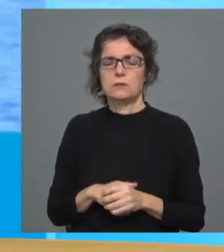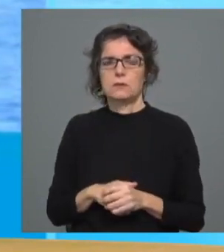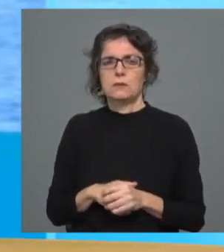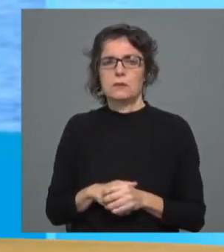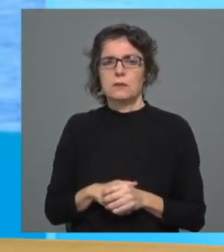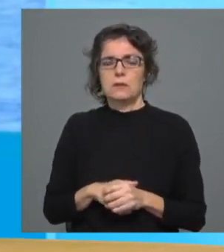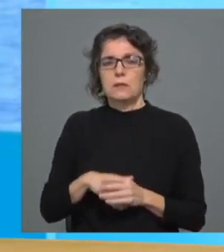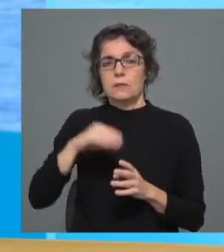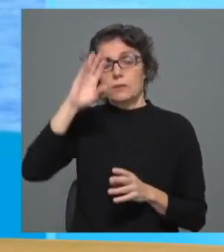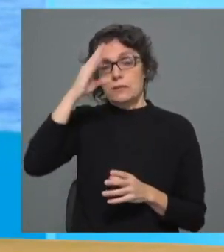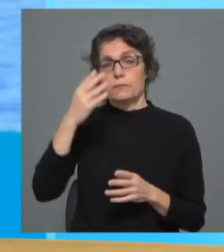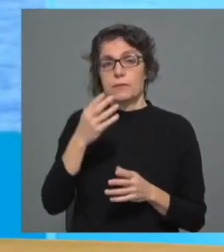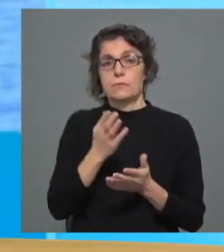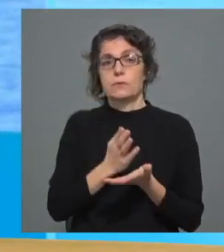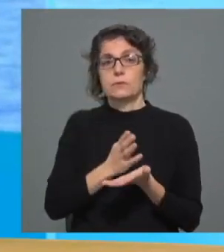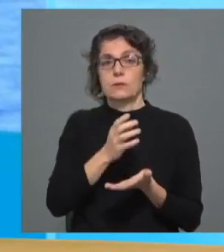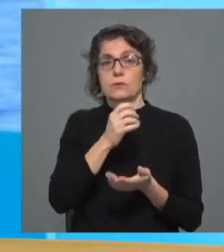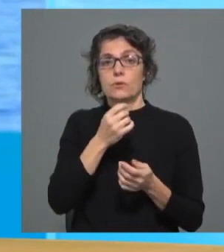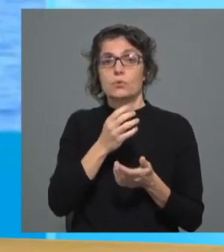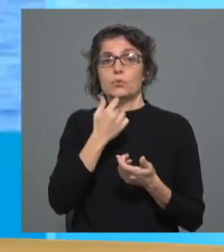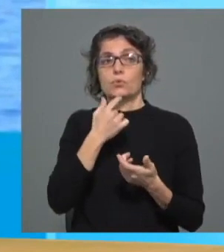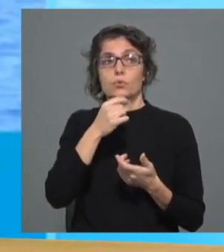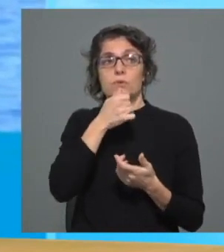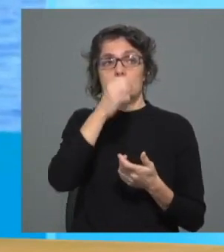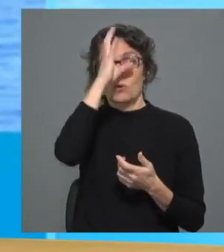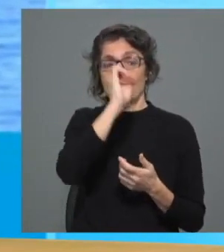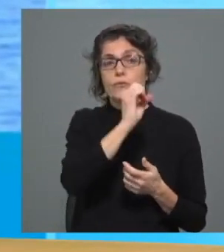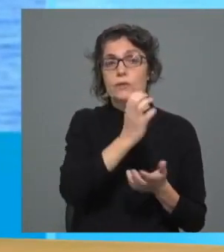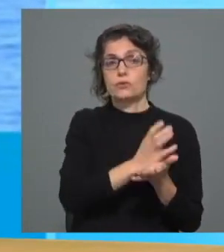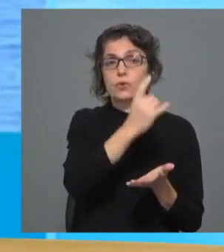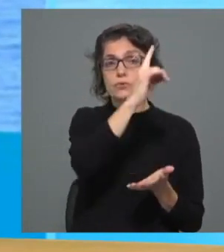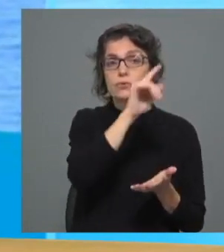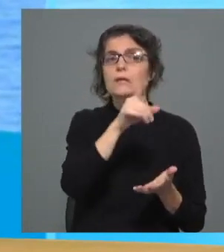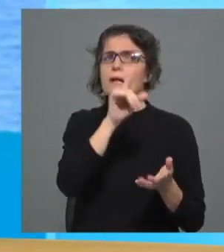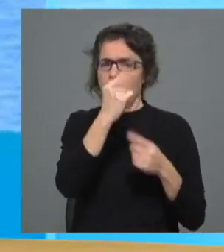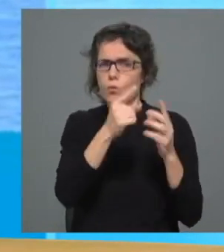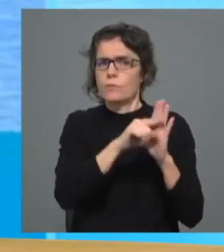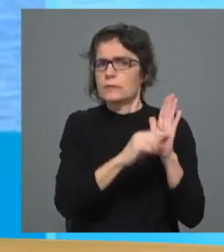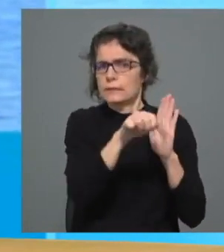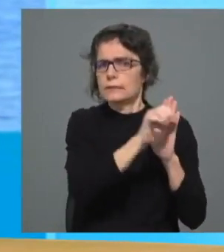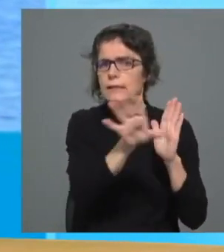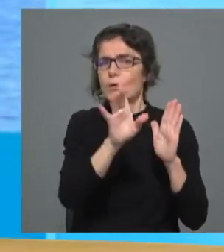não depende apenas do Governo, também depende do Governo, há medidas que dependem do Governo, mas há uma